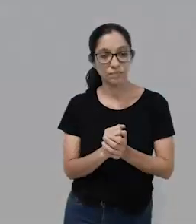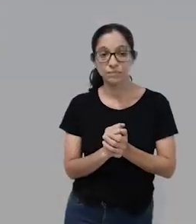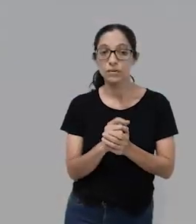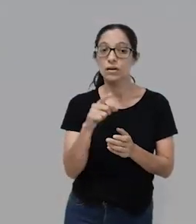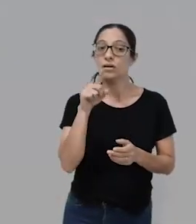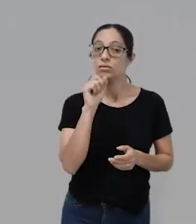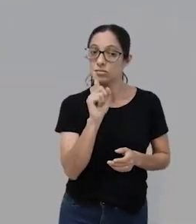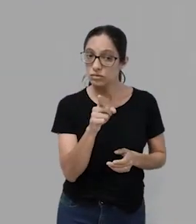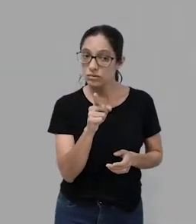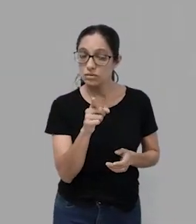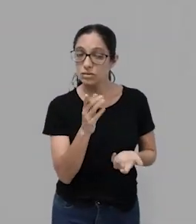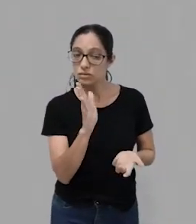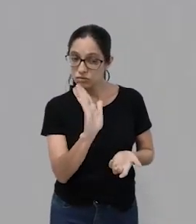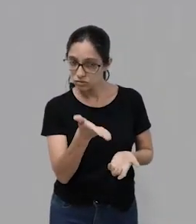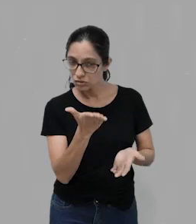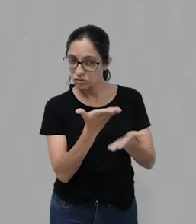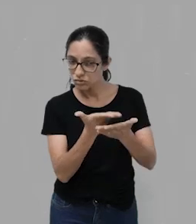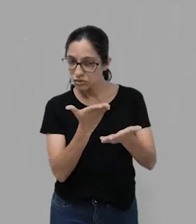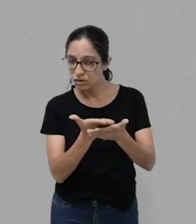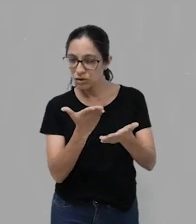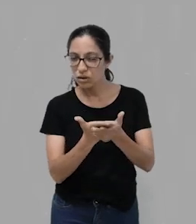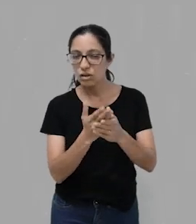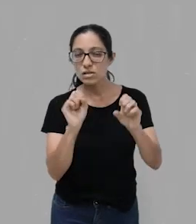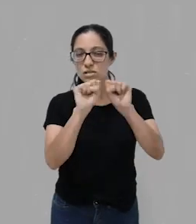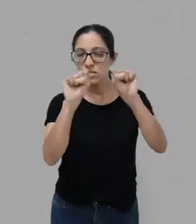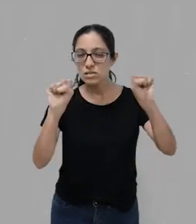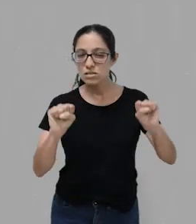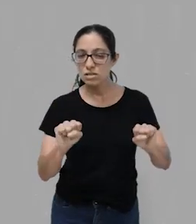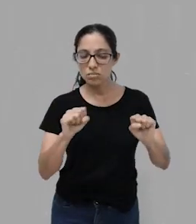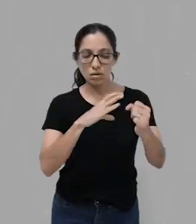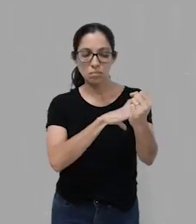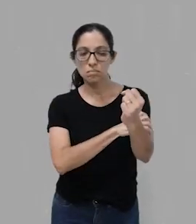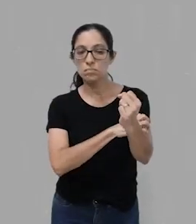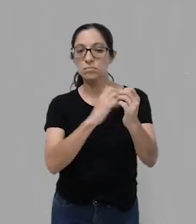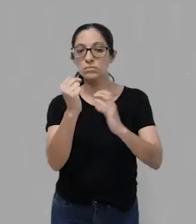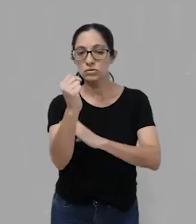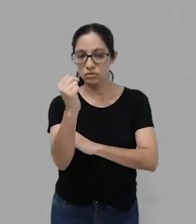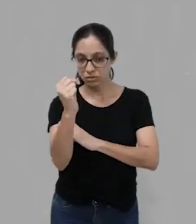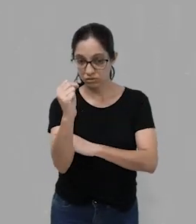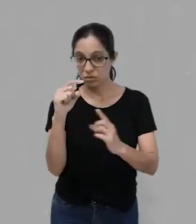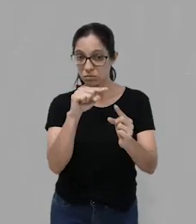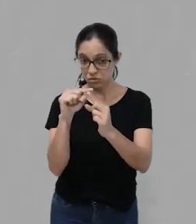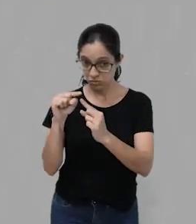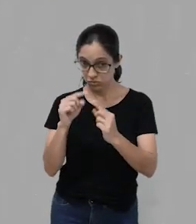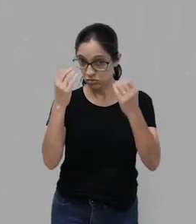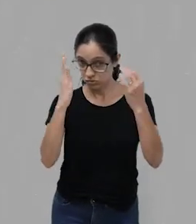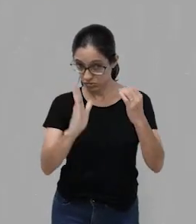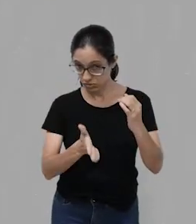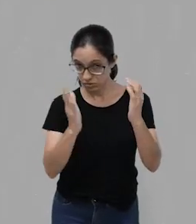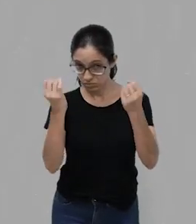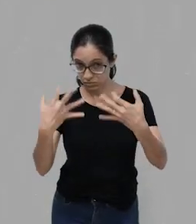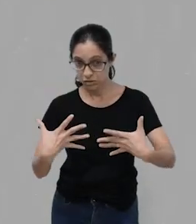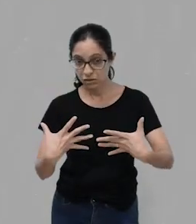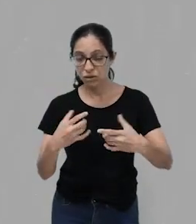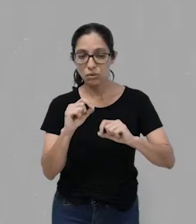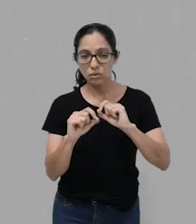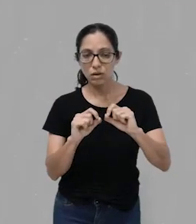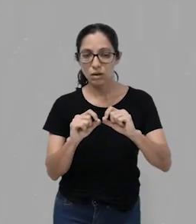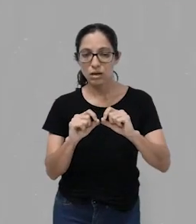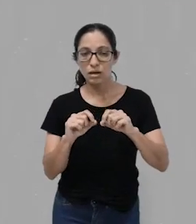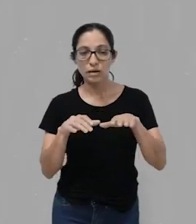para vocês a aula de sistema muscular. Lá eu falei que uma das funções do sistema muscular é qual?